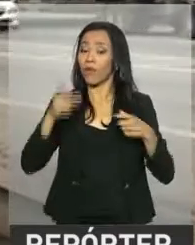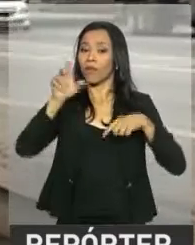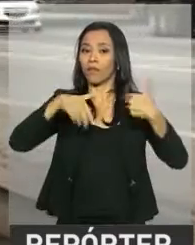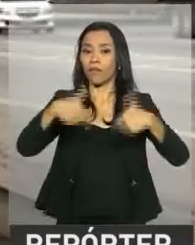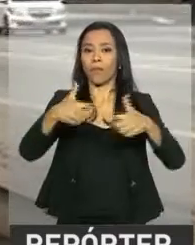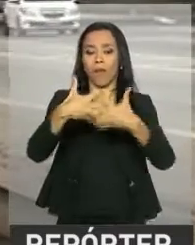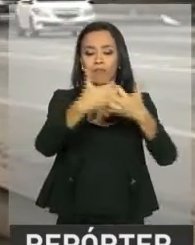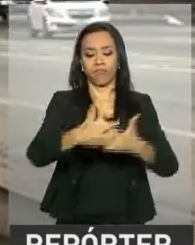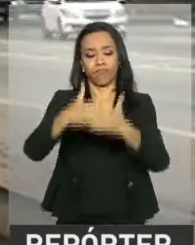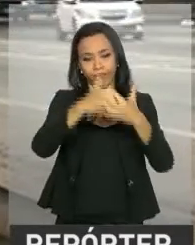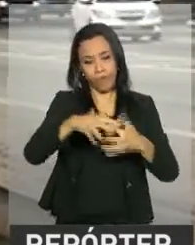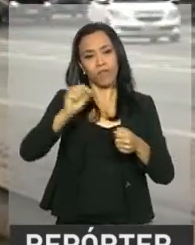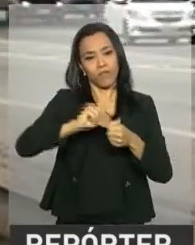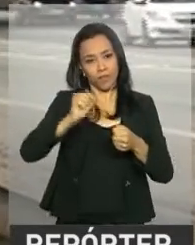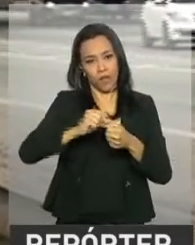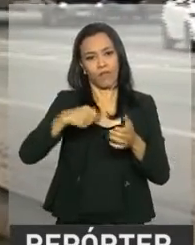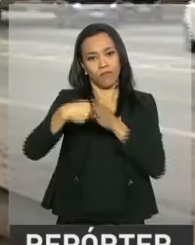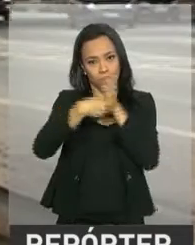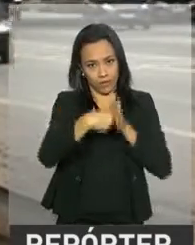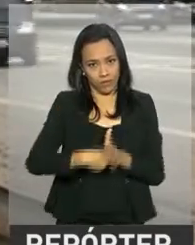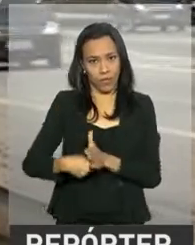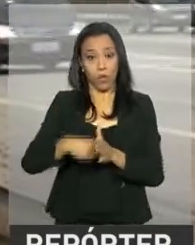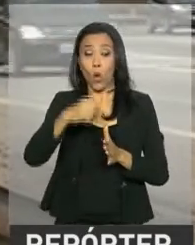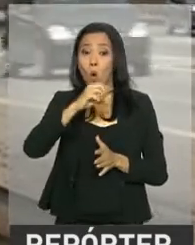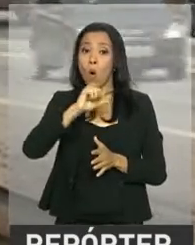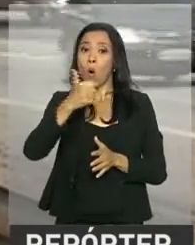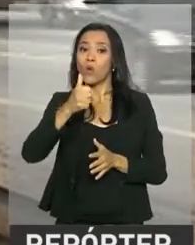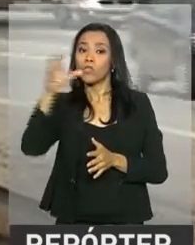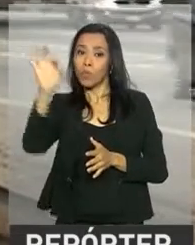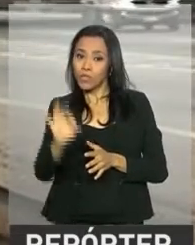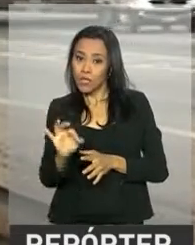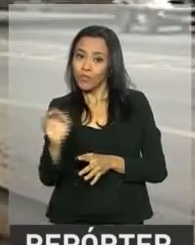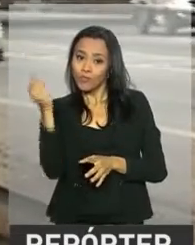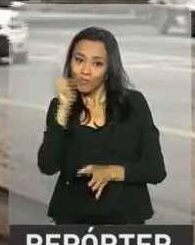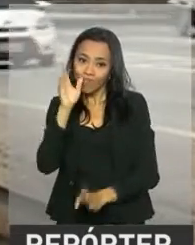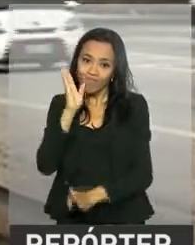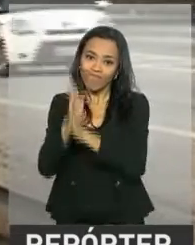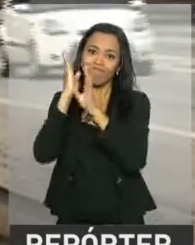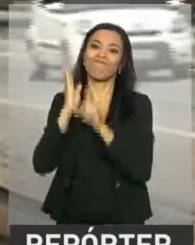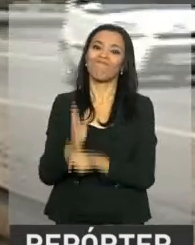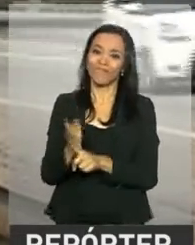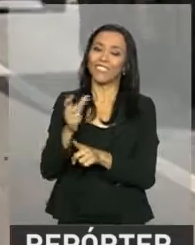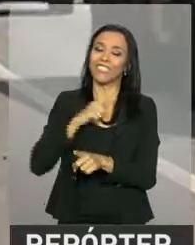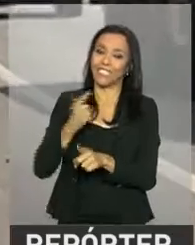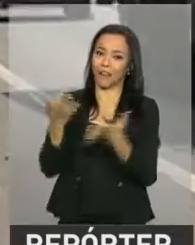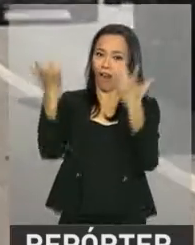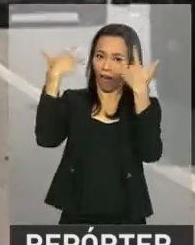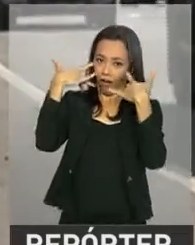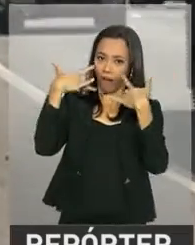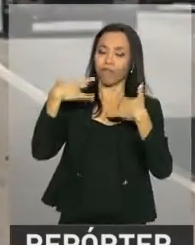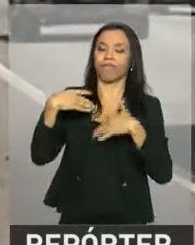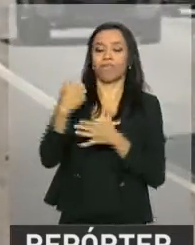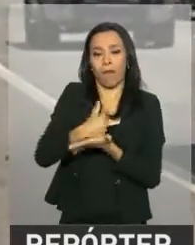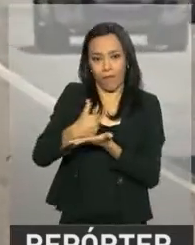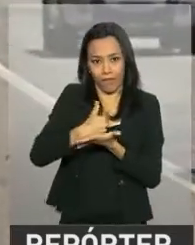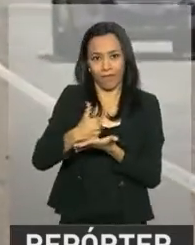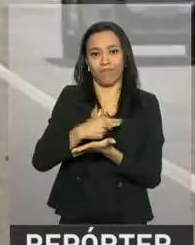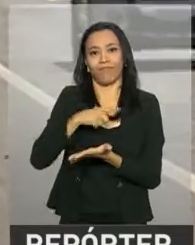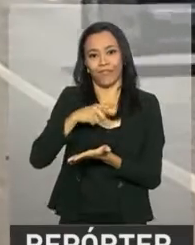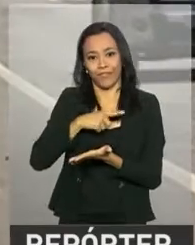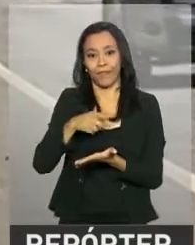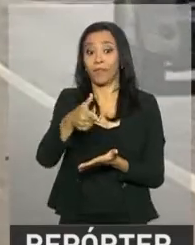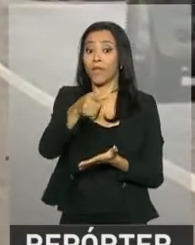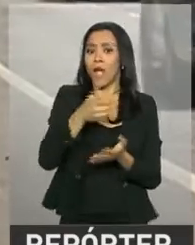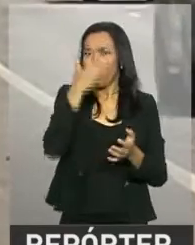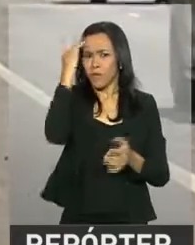realizaram teste 11 6 por cento deles indicaram a presença de substâncias tóxicas muita gente que pega a estrada